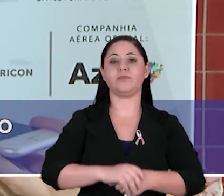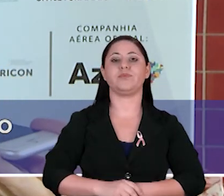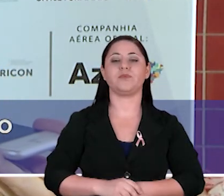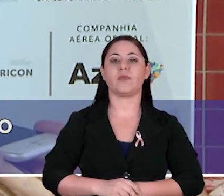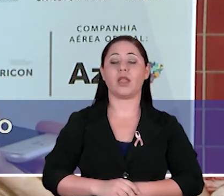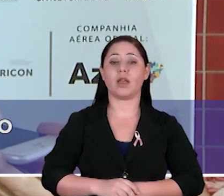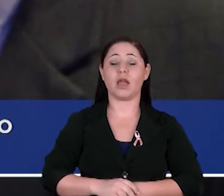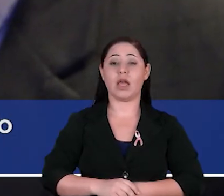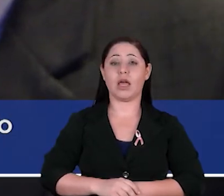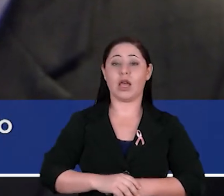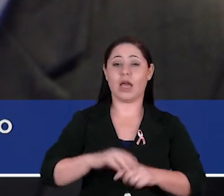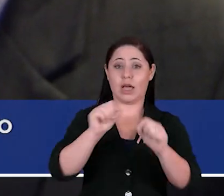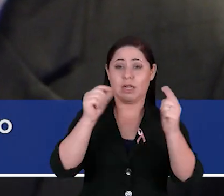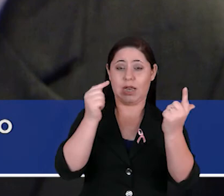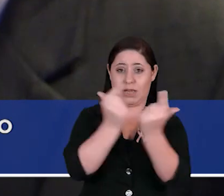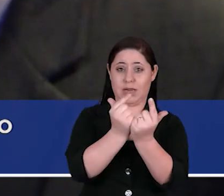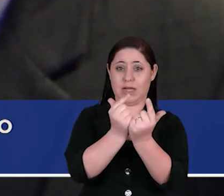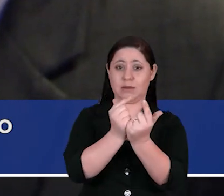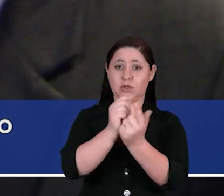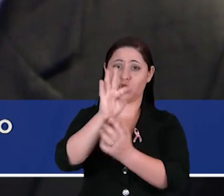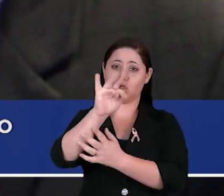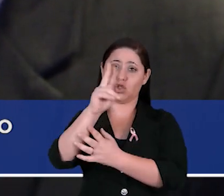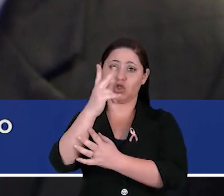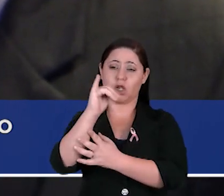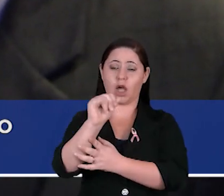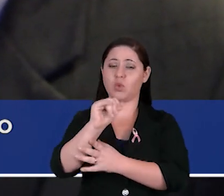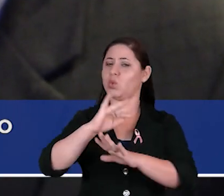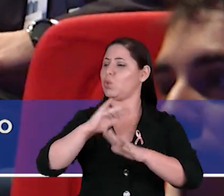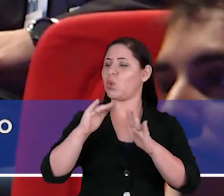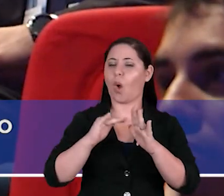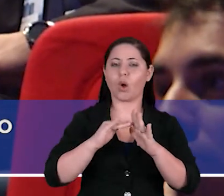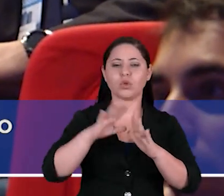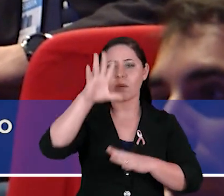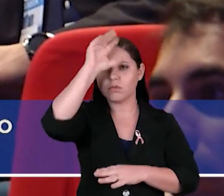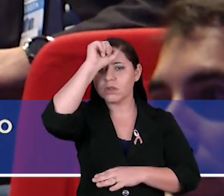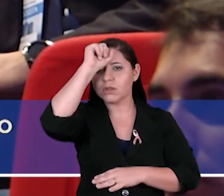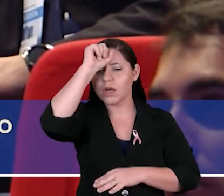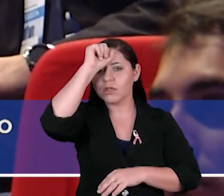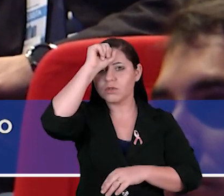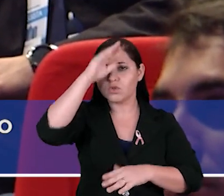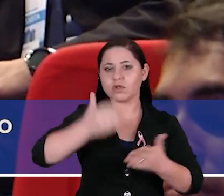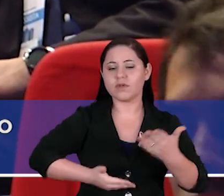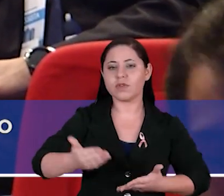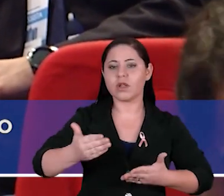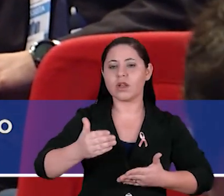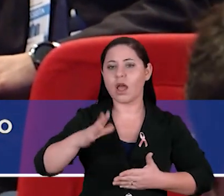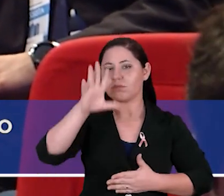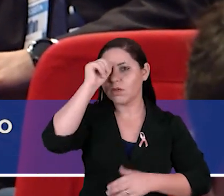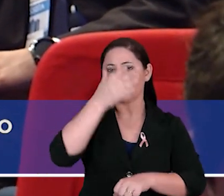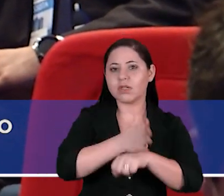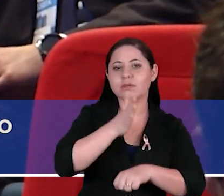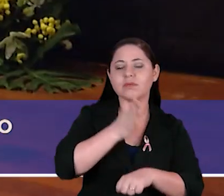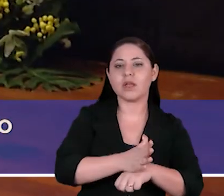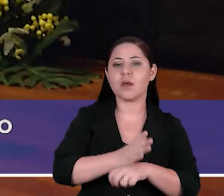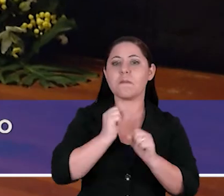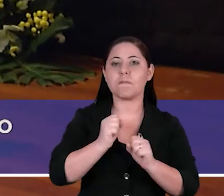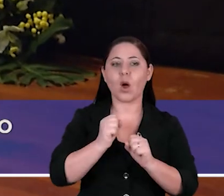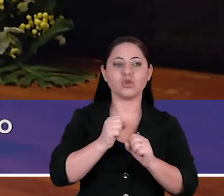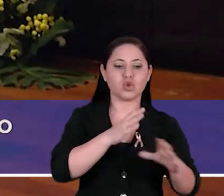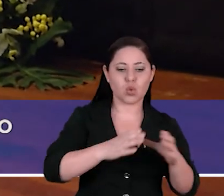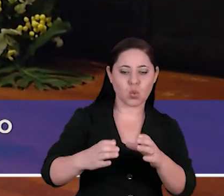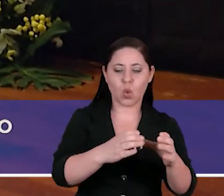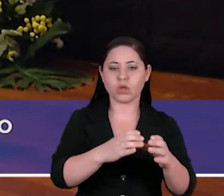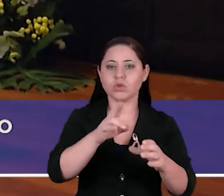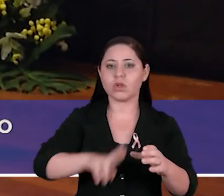de cultura. Para o consultor legislativo da Alemes, Tiago Abreu, todo o aprendizado dos servidores que participam do evento poderá